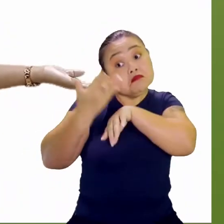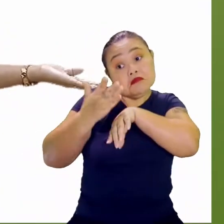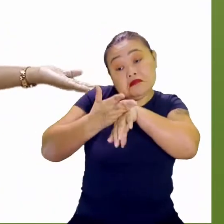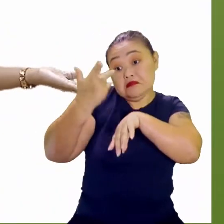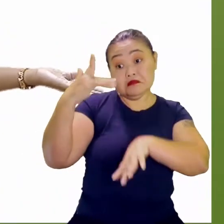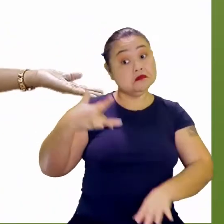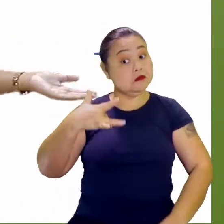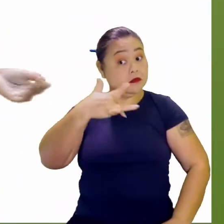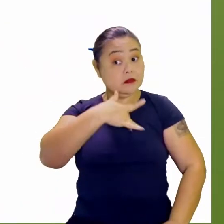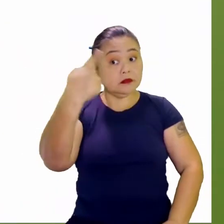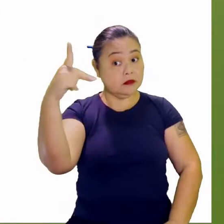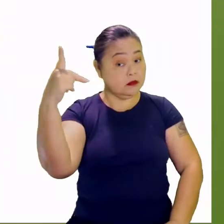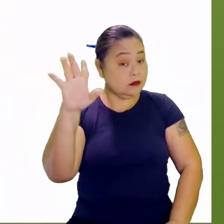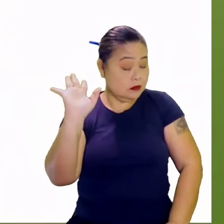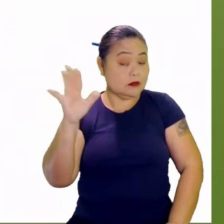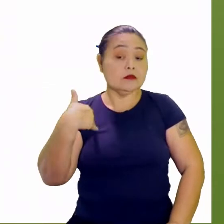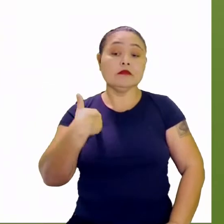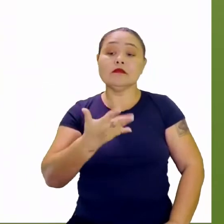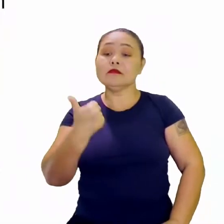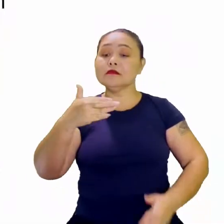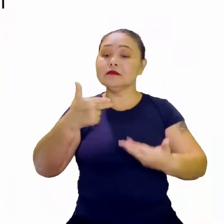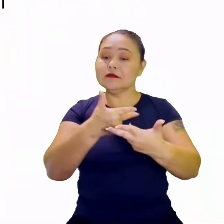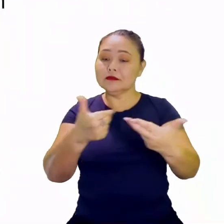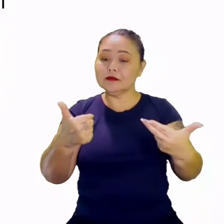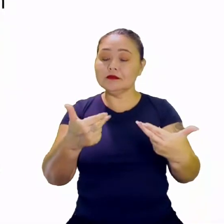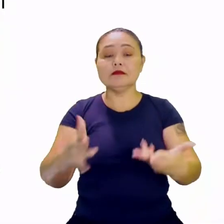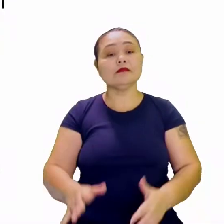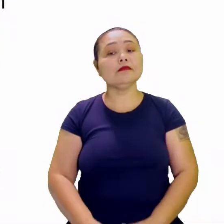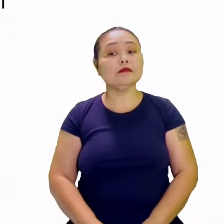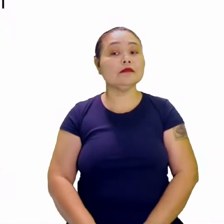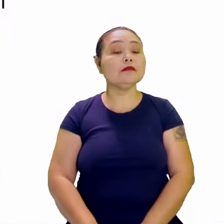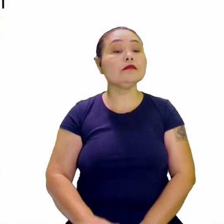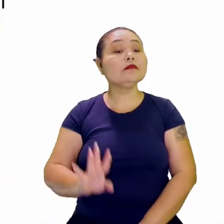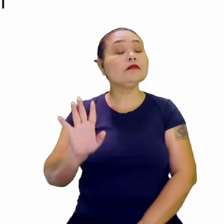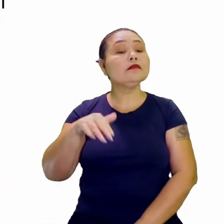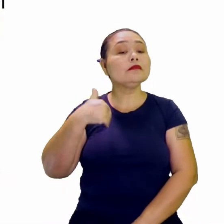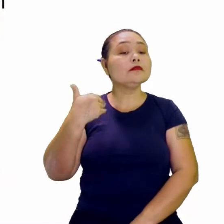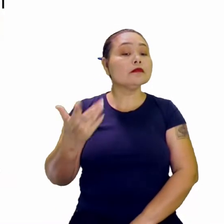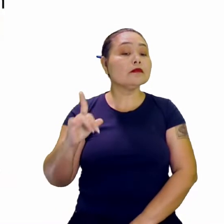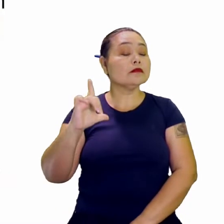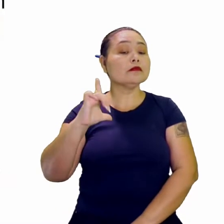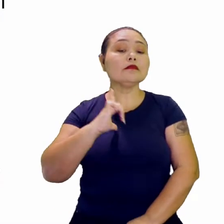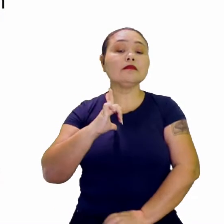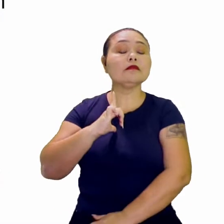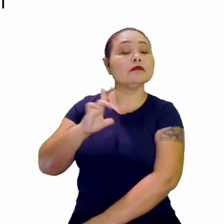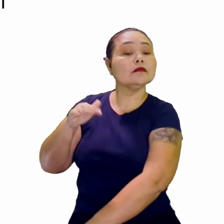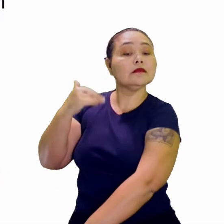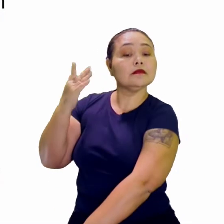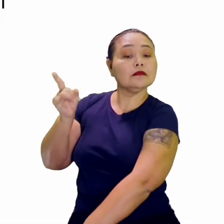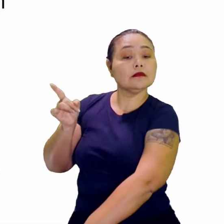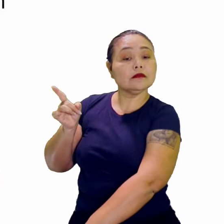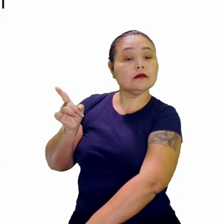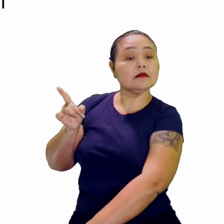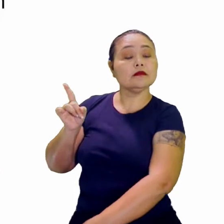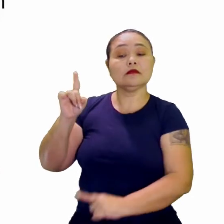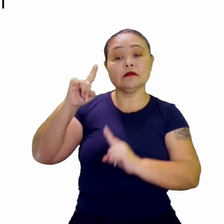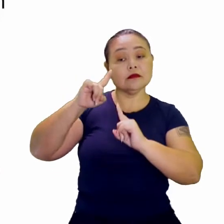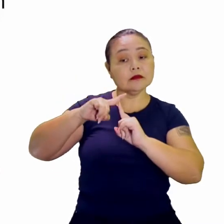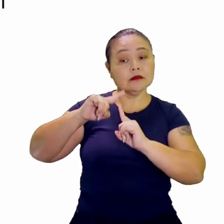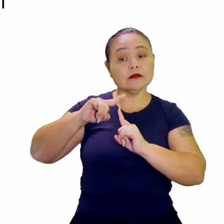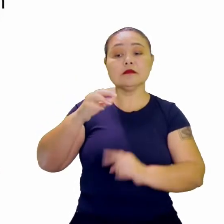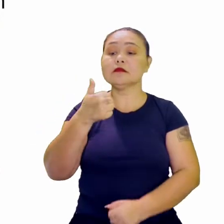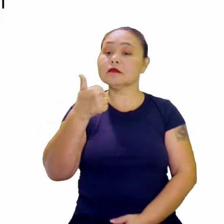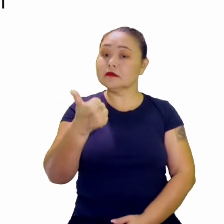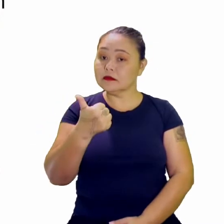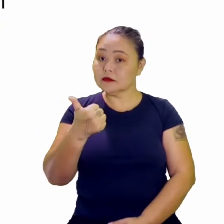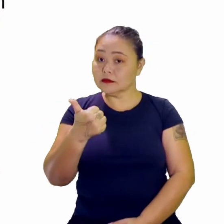para saúde, né? Vamos seguir porque tem mais coisa, acompanha aí para mim. Então, nós temos que nesse caso do tipo 1, nós